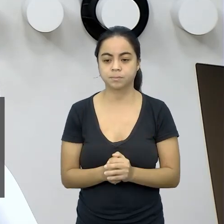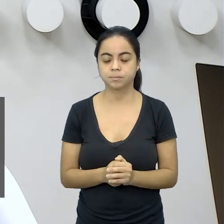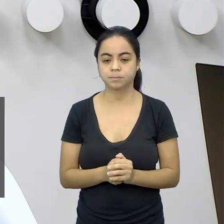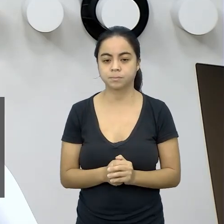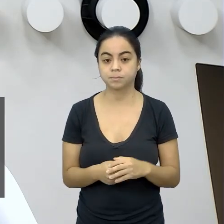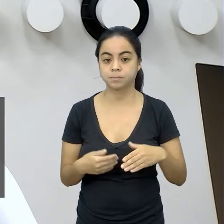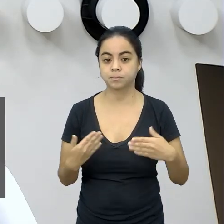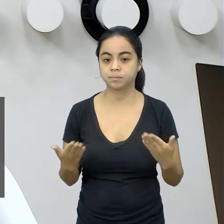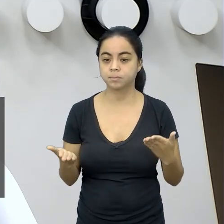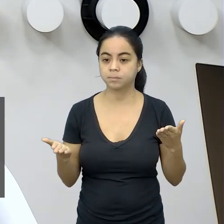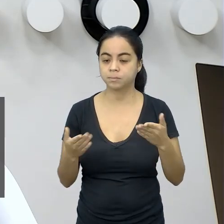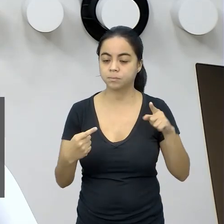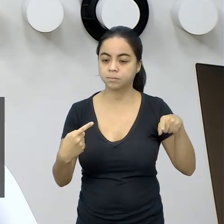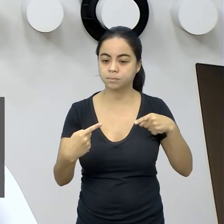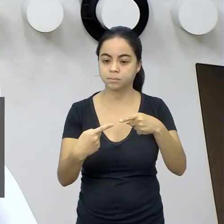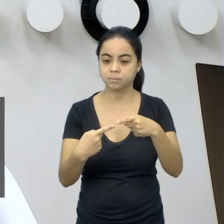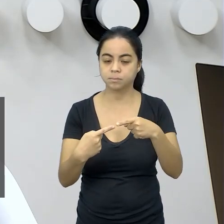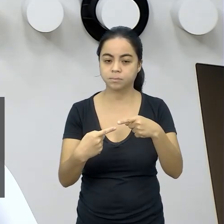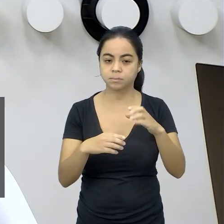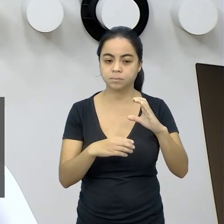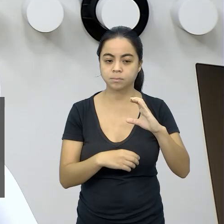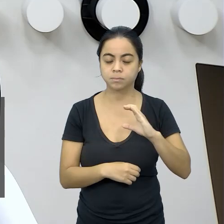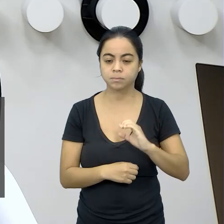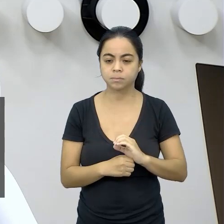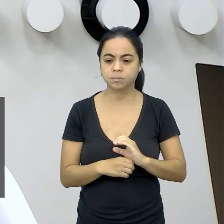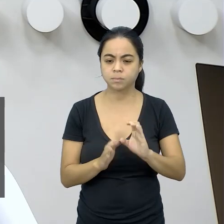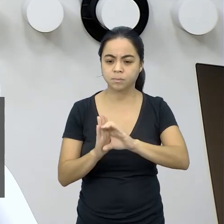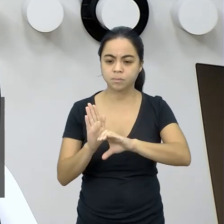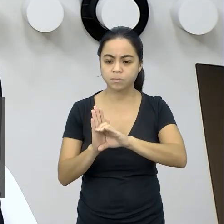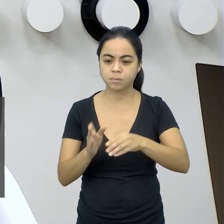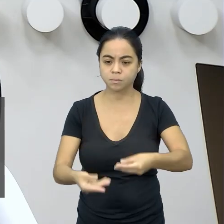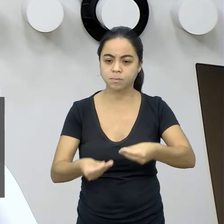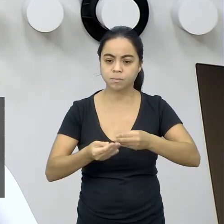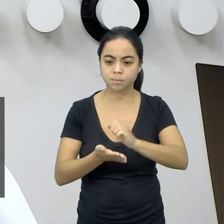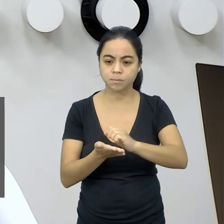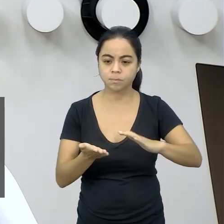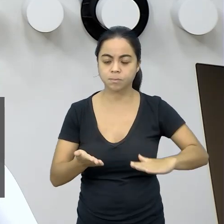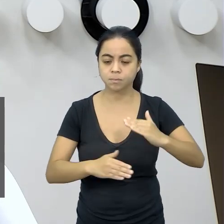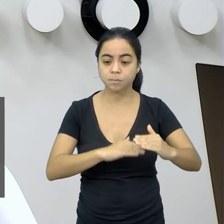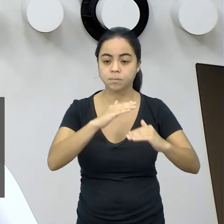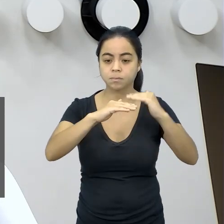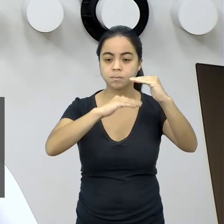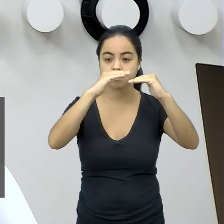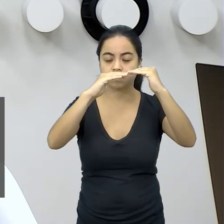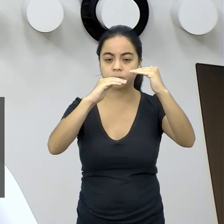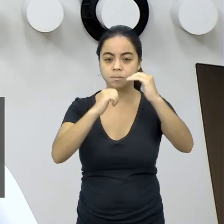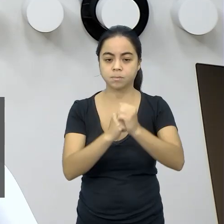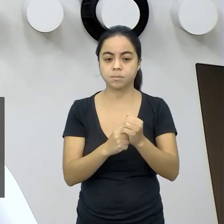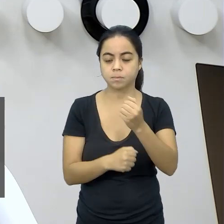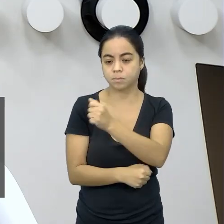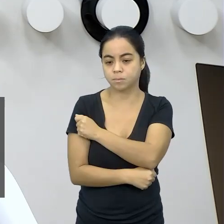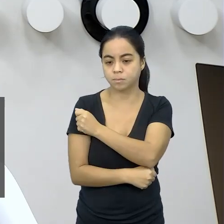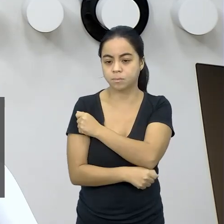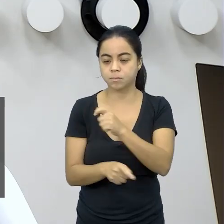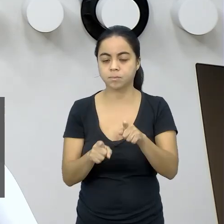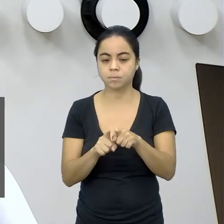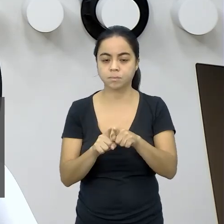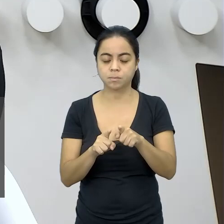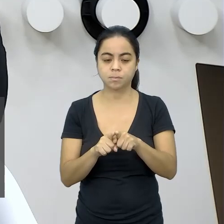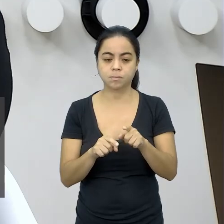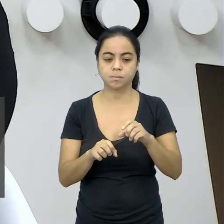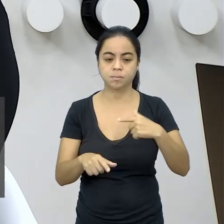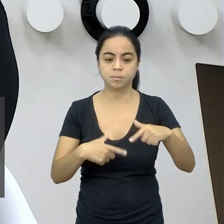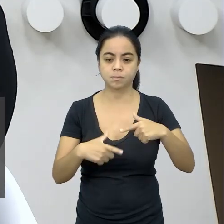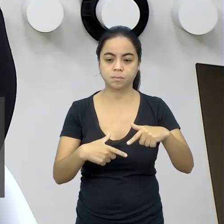papel dessa unidade curricular também é trazer atividades que propiciem esse desenvolvimento no estudante e que essas